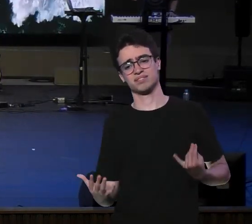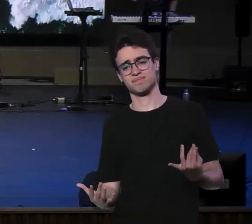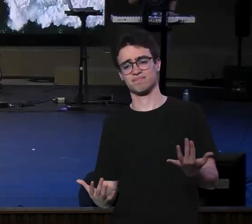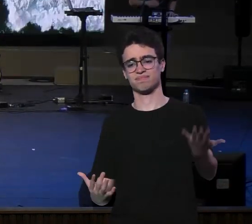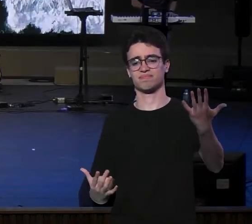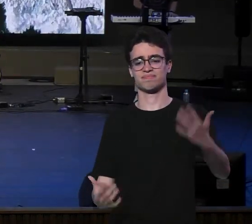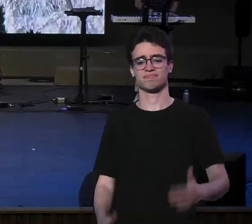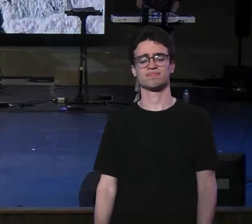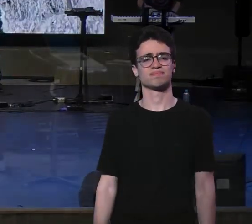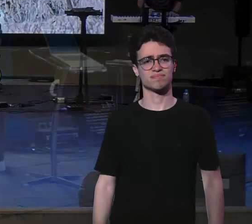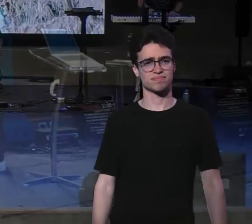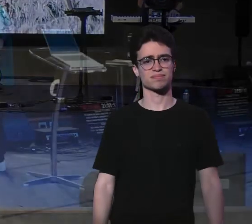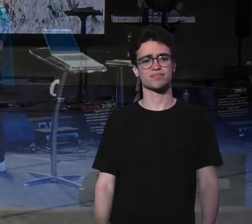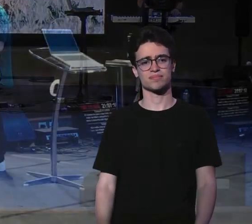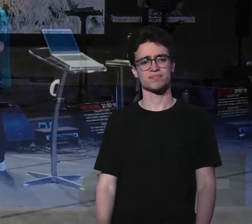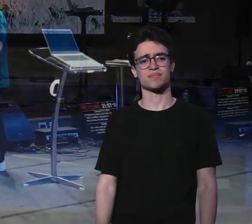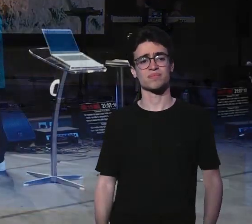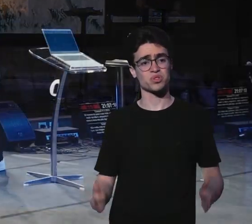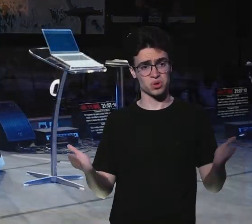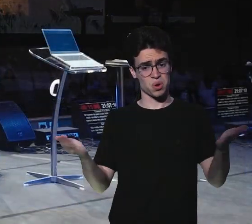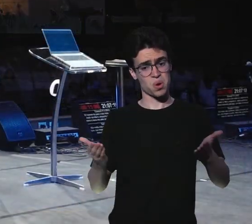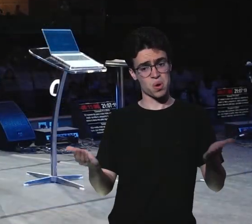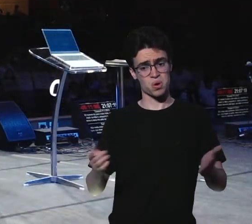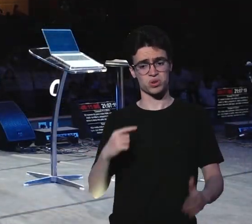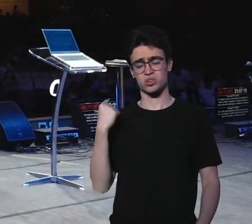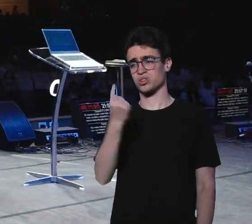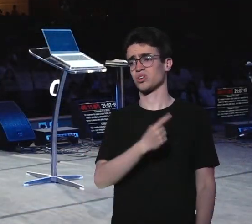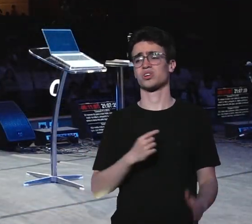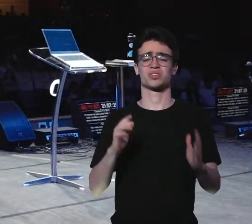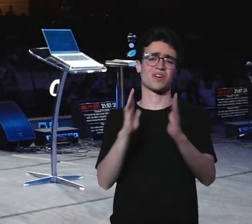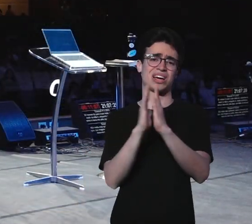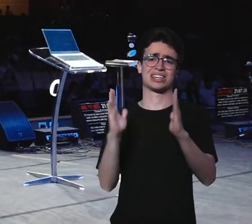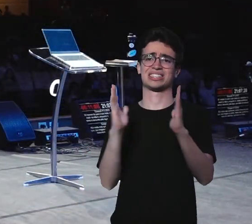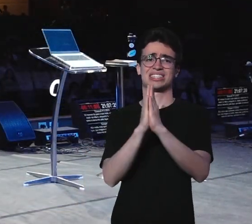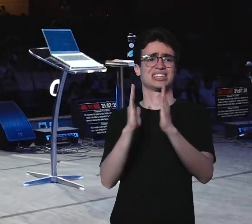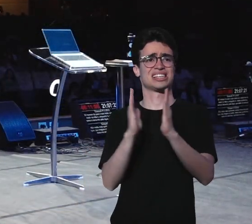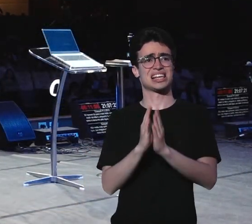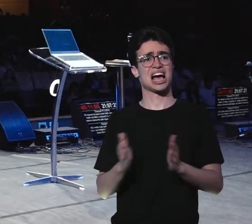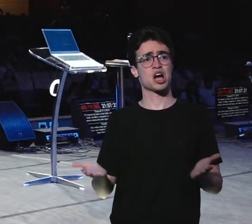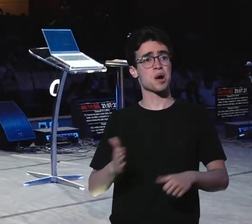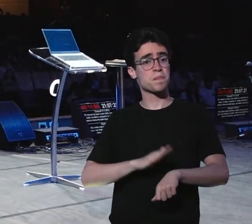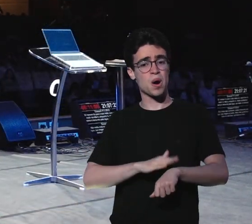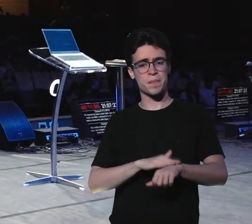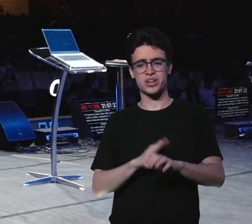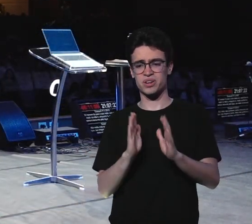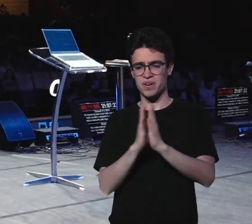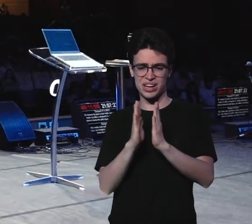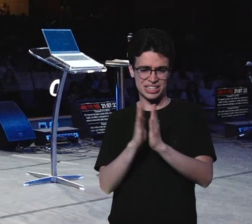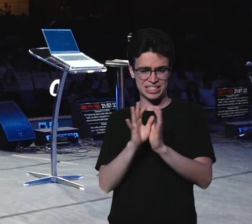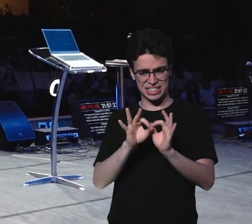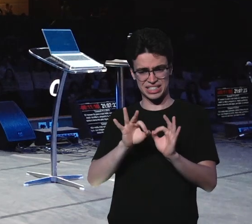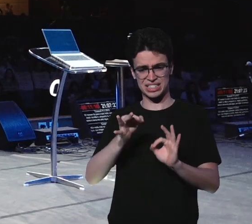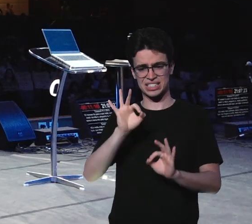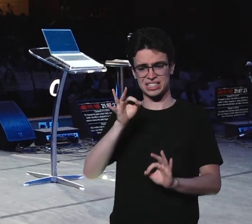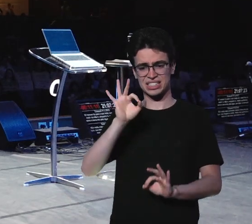E nós vamos orar aqui hoje. Nós vamos fazer um momento de oração um pouquinho mais longo aqui.